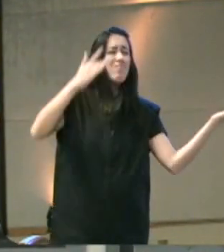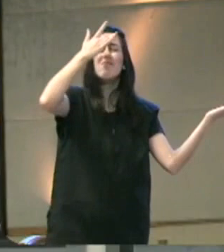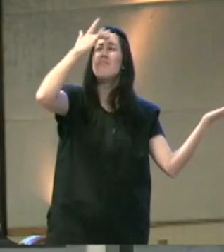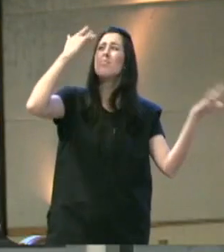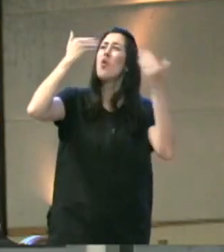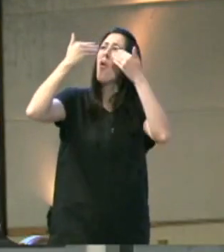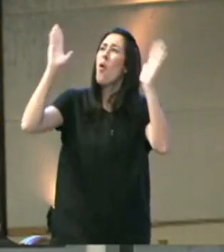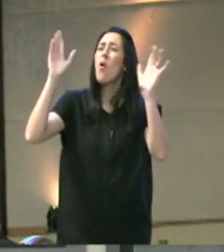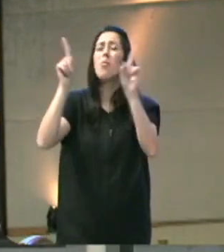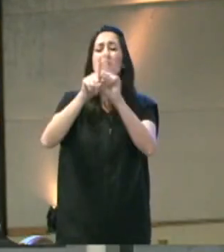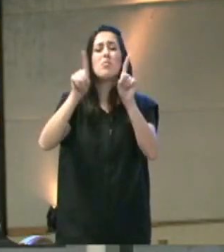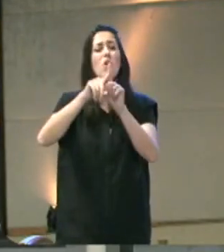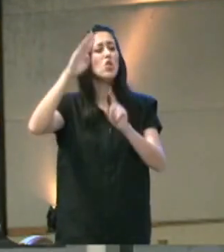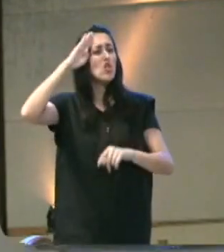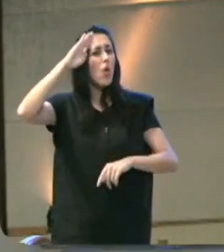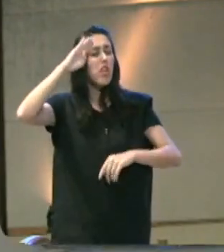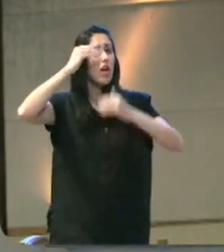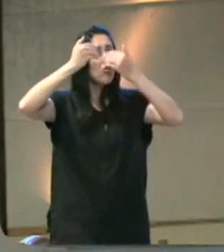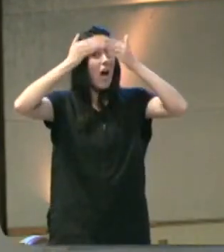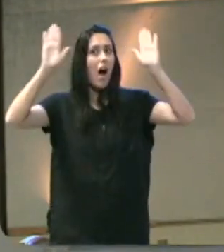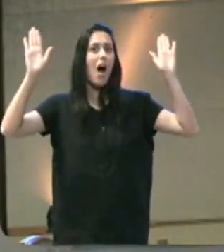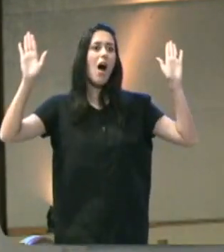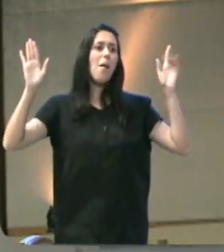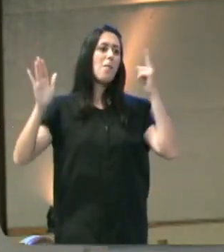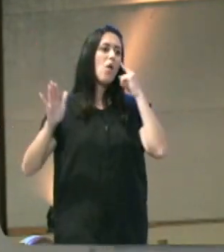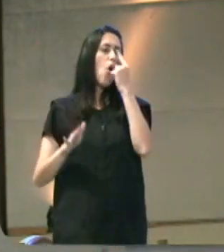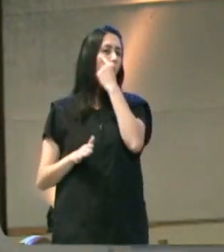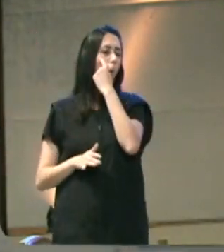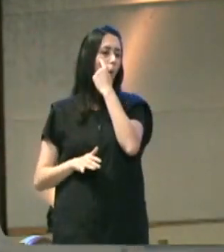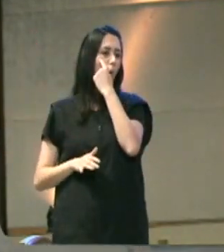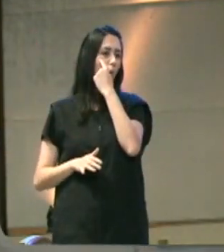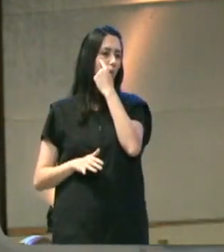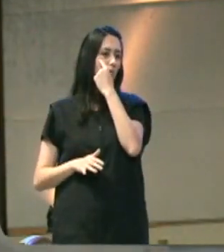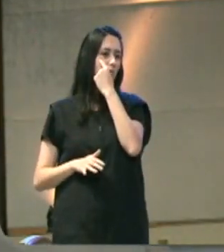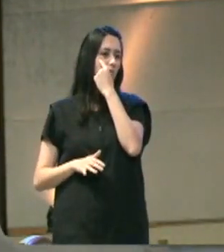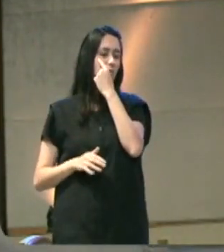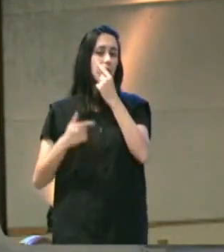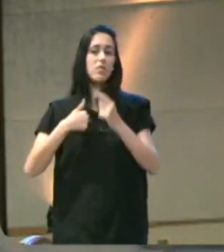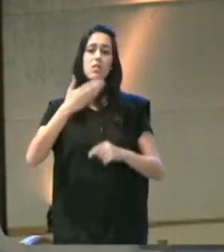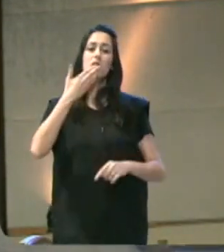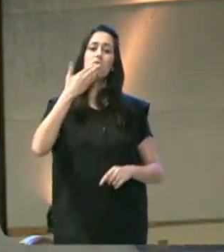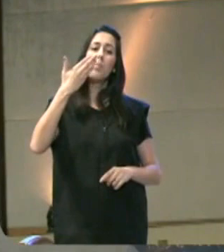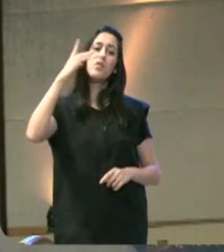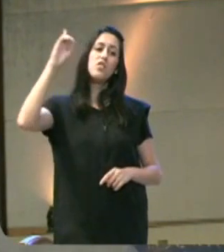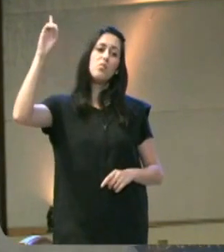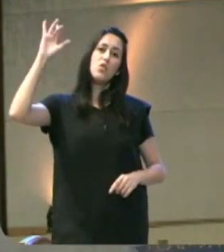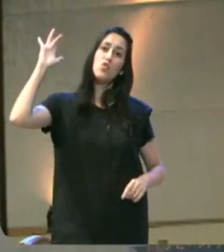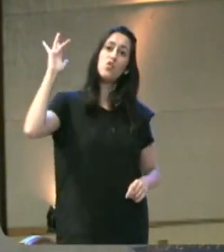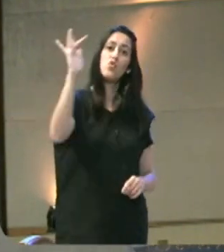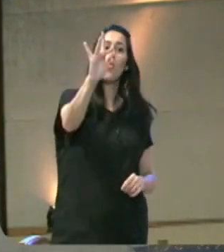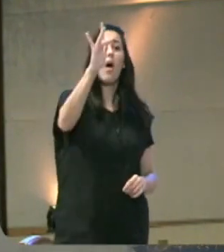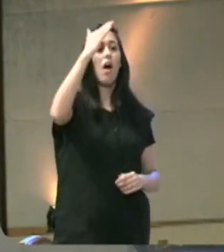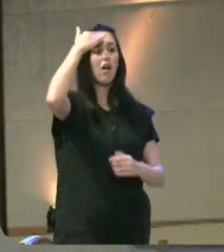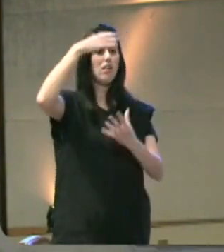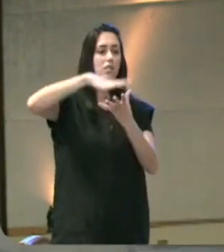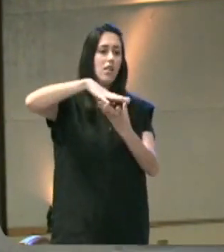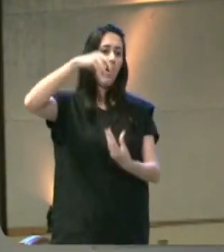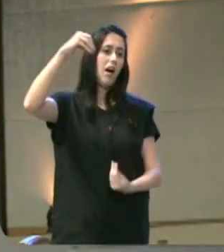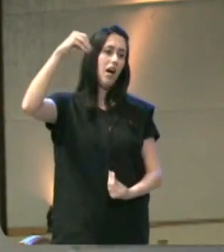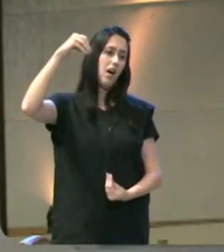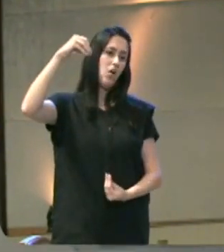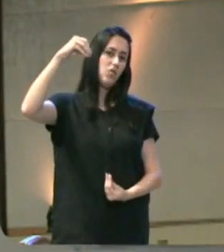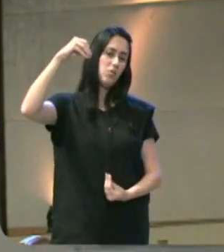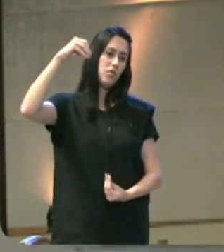dos soldados. E eu quero pedir para Deus tocar a tua alma, abençoar a tua vida, e